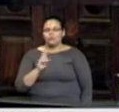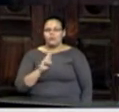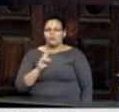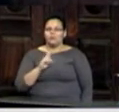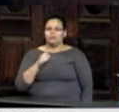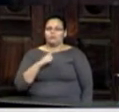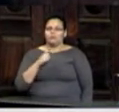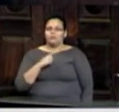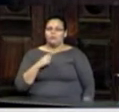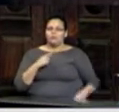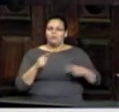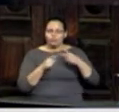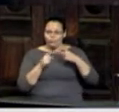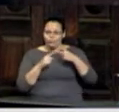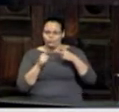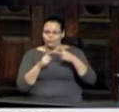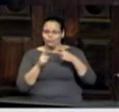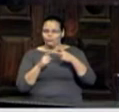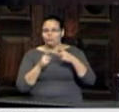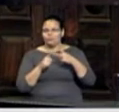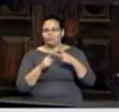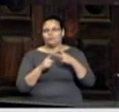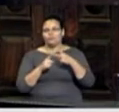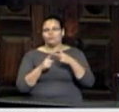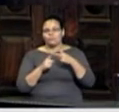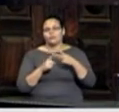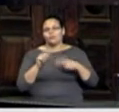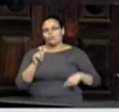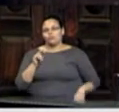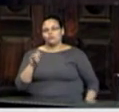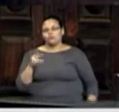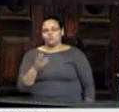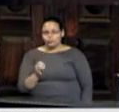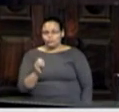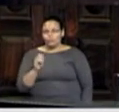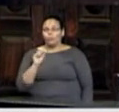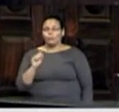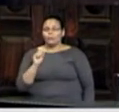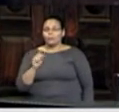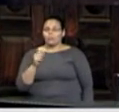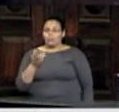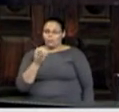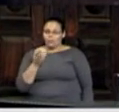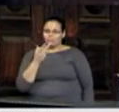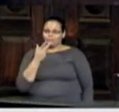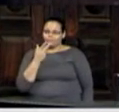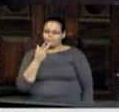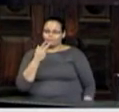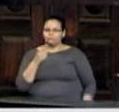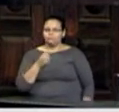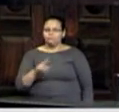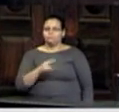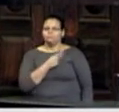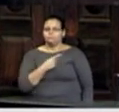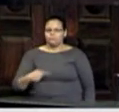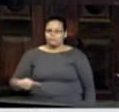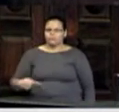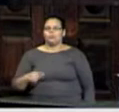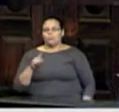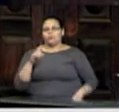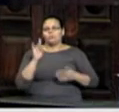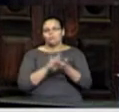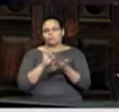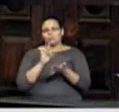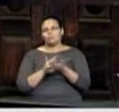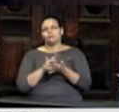que o segundo gatilho já armado de antemão pelo Garotinho. O que quero dizer com isso, senhor presidente? Em uma